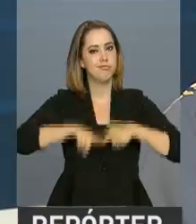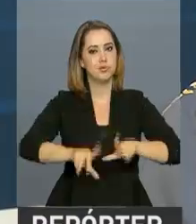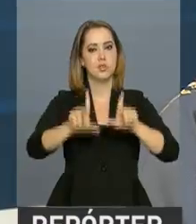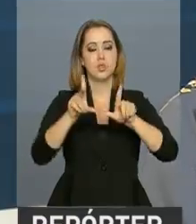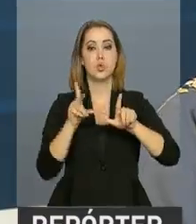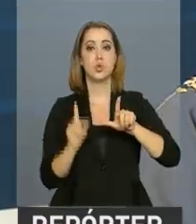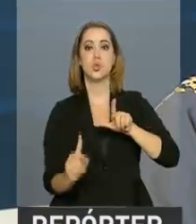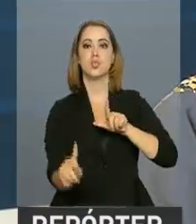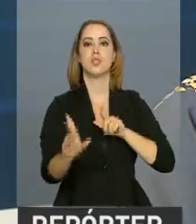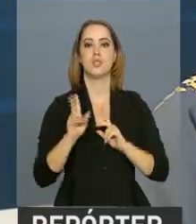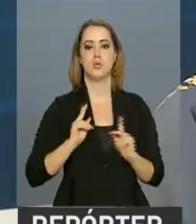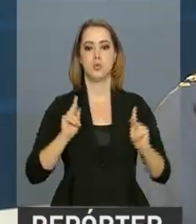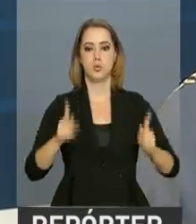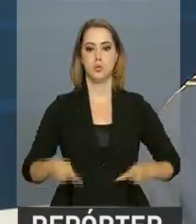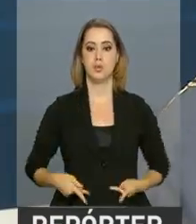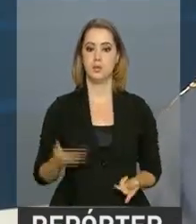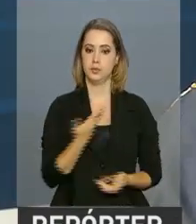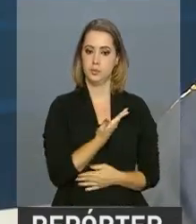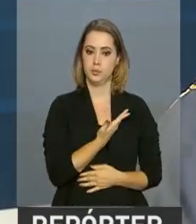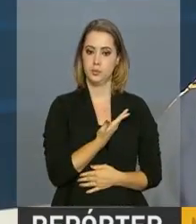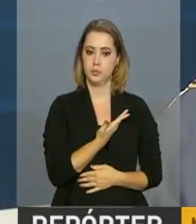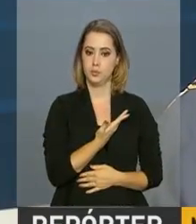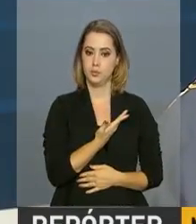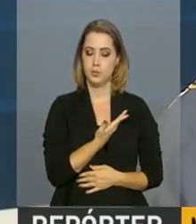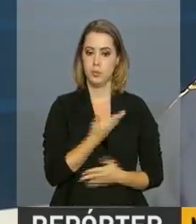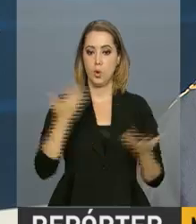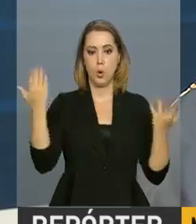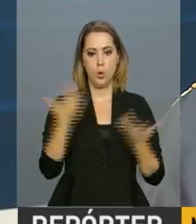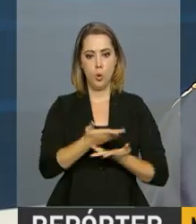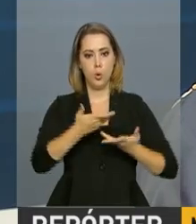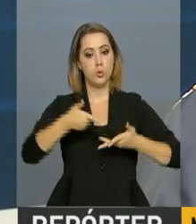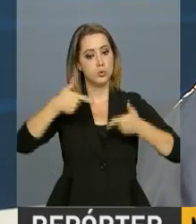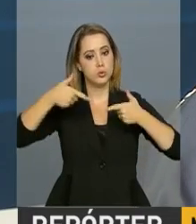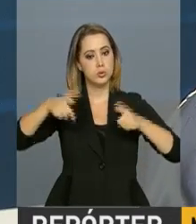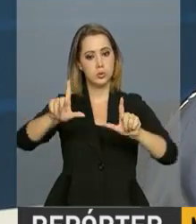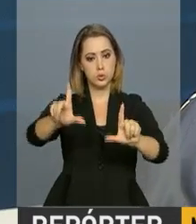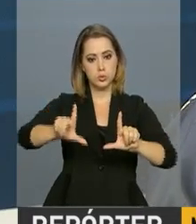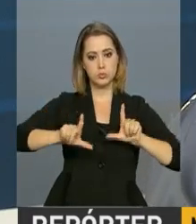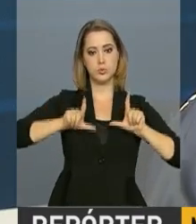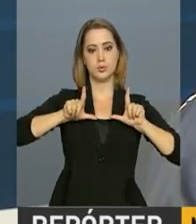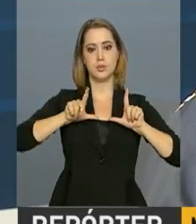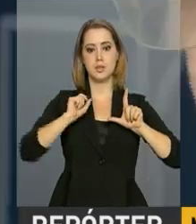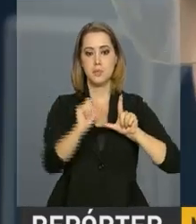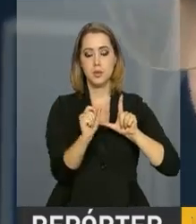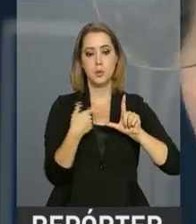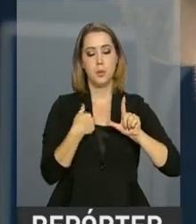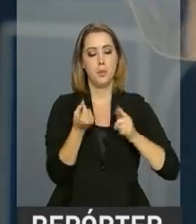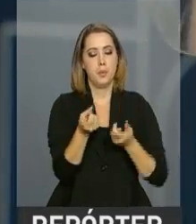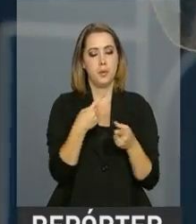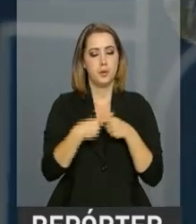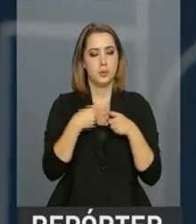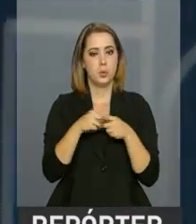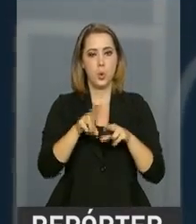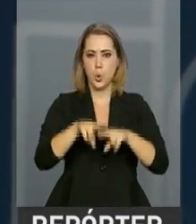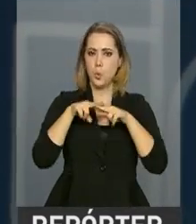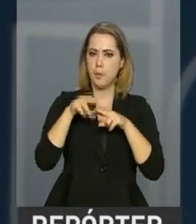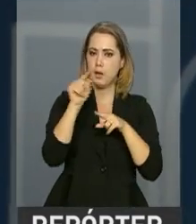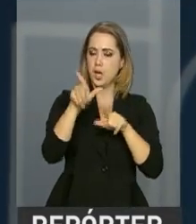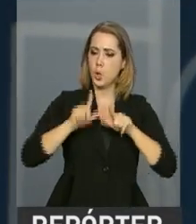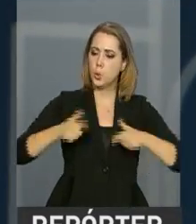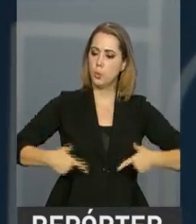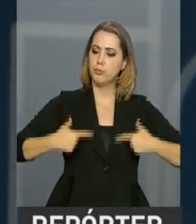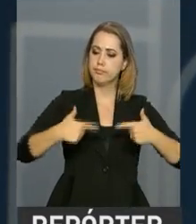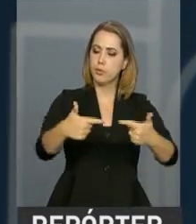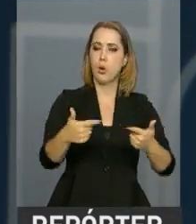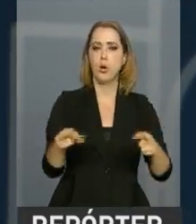humanos est sendo premiada da luta porque não me acomodo e nem a minha comunidade Fábio representou o Conselho Nacional